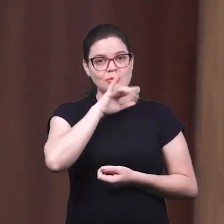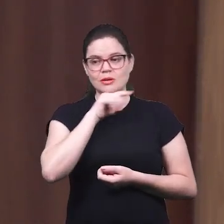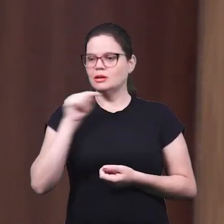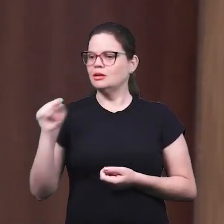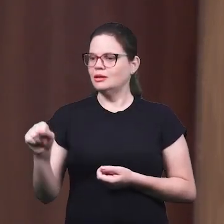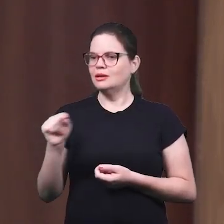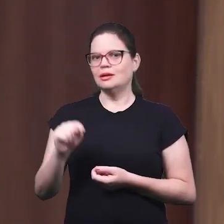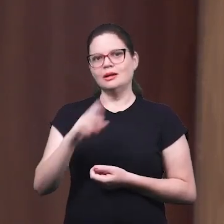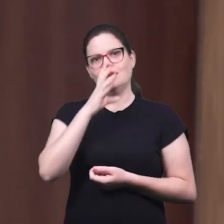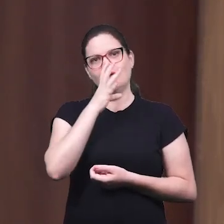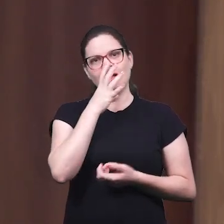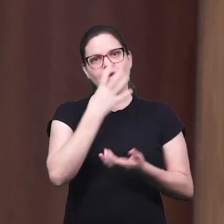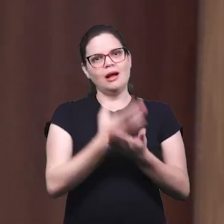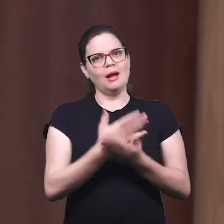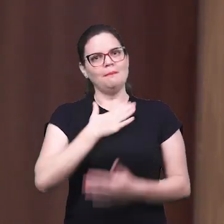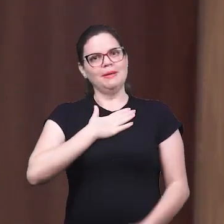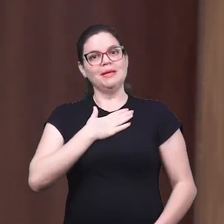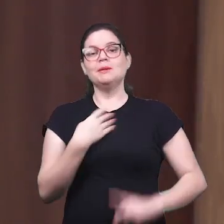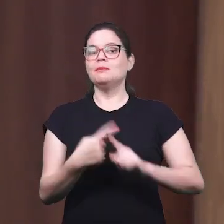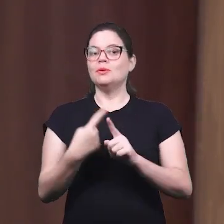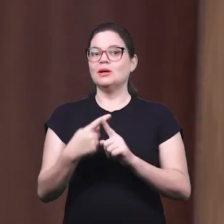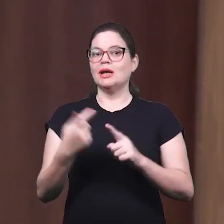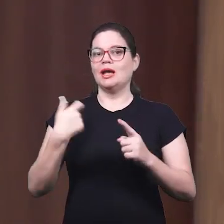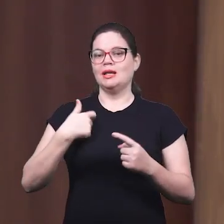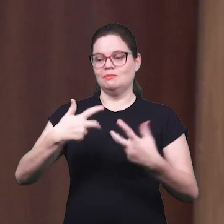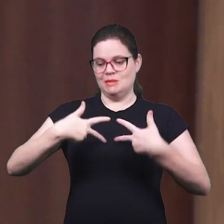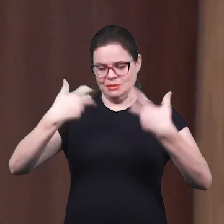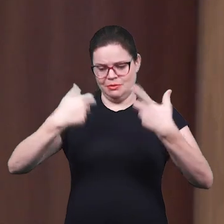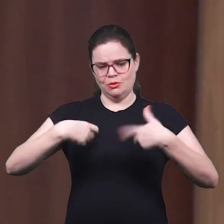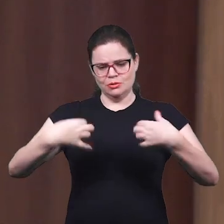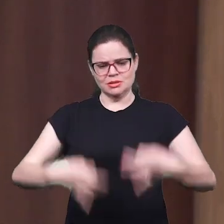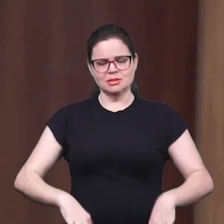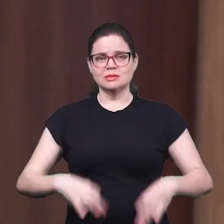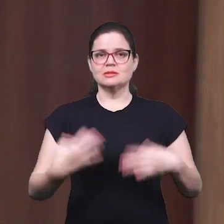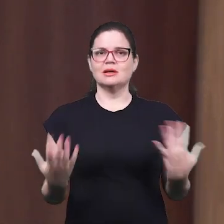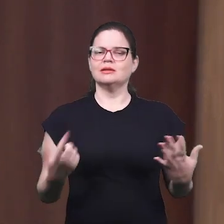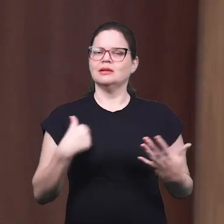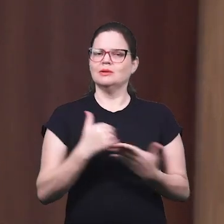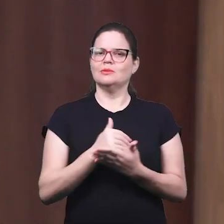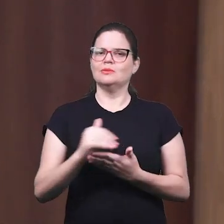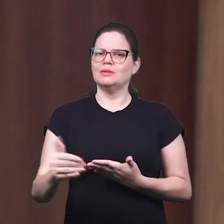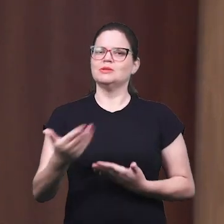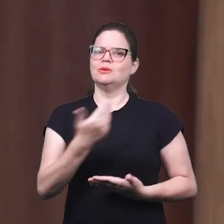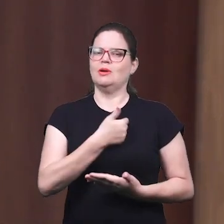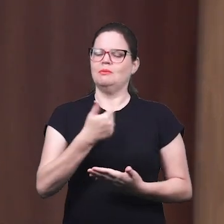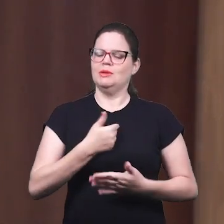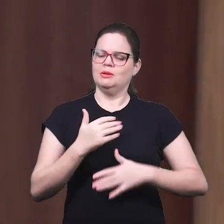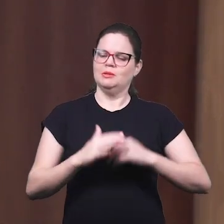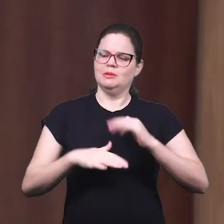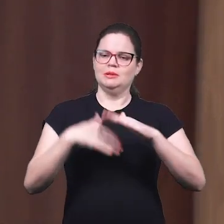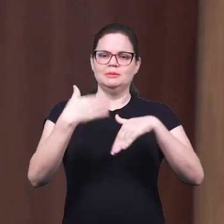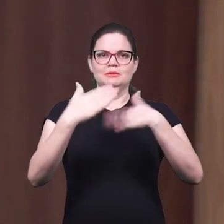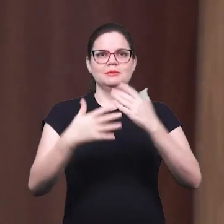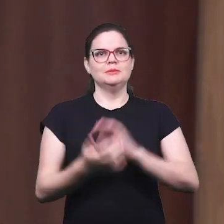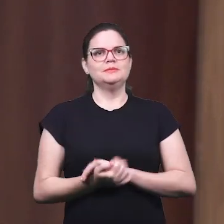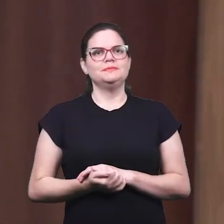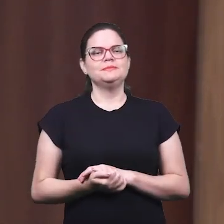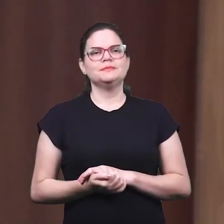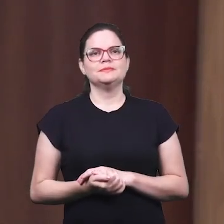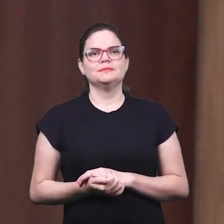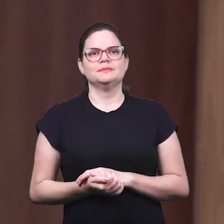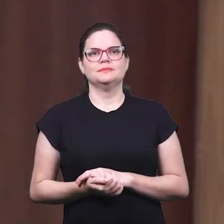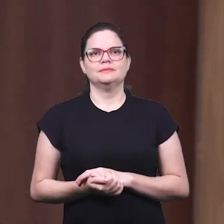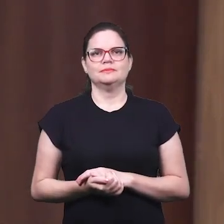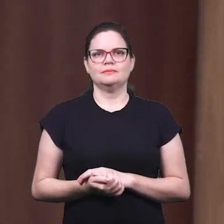ele passou a me admirar, o Américo, por causa disso. É interessante. Aí fizemos amizade, aí foi subindo. Depois eu